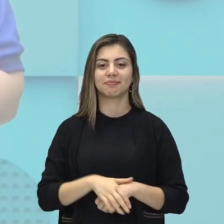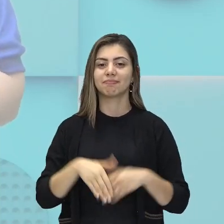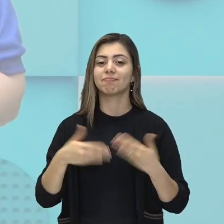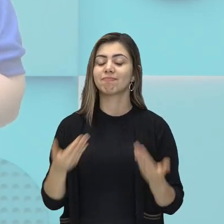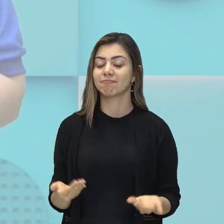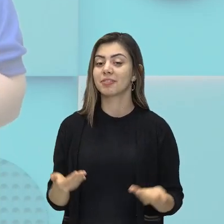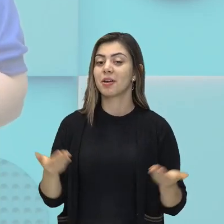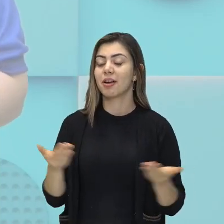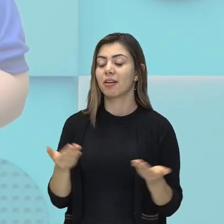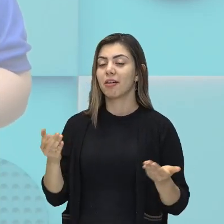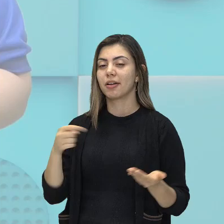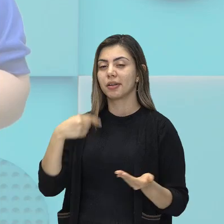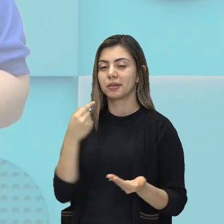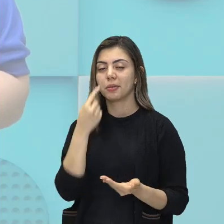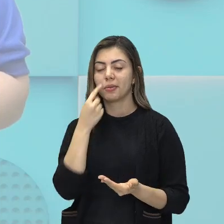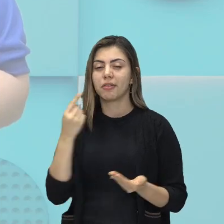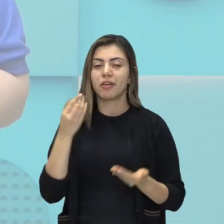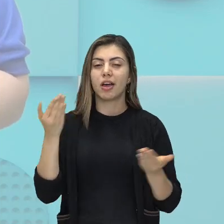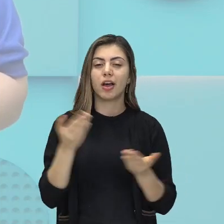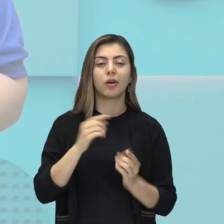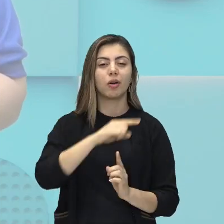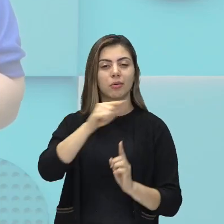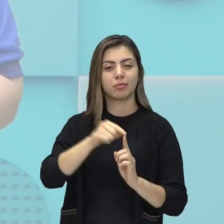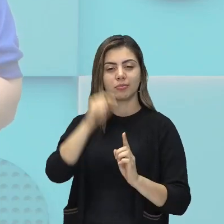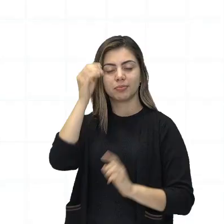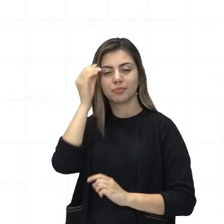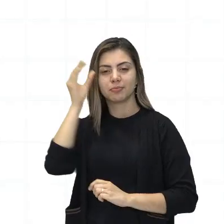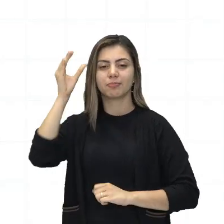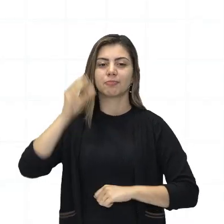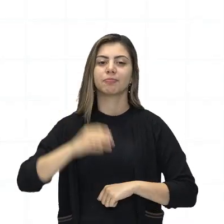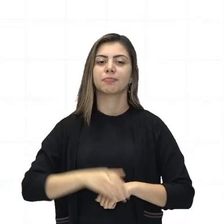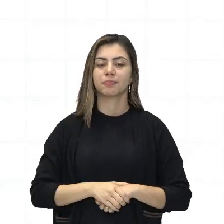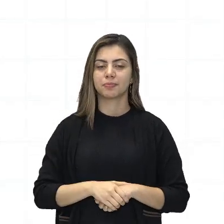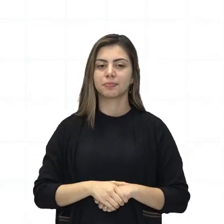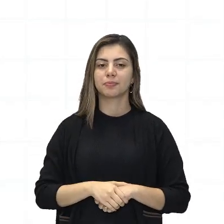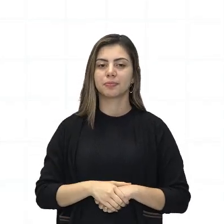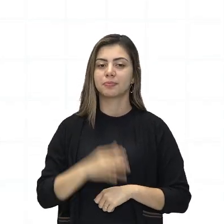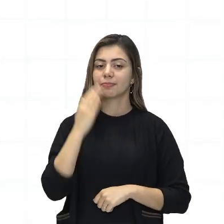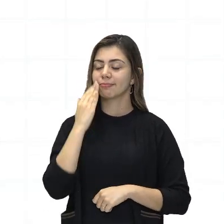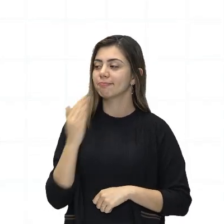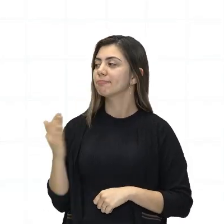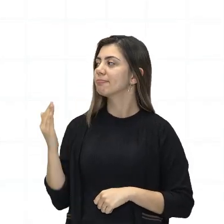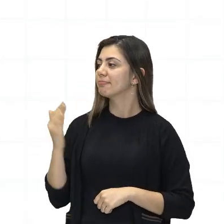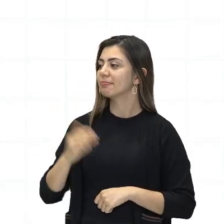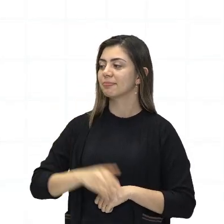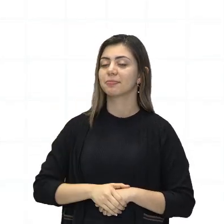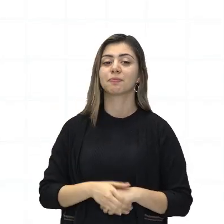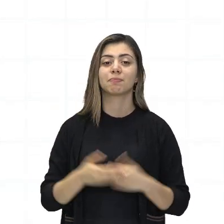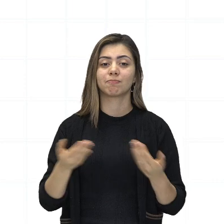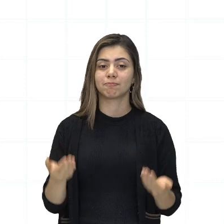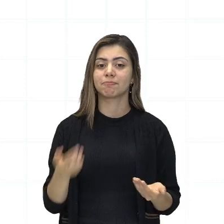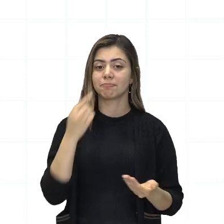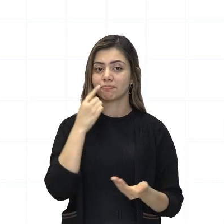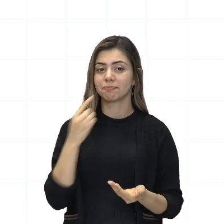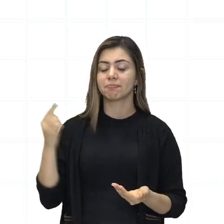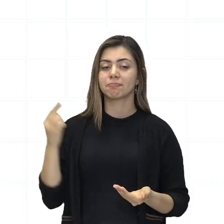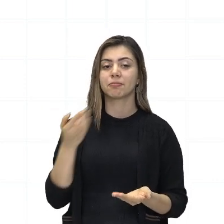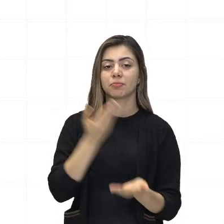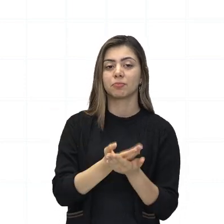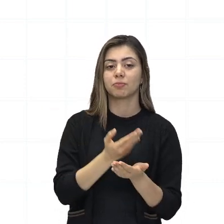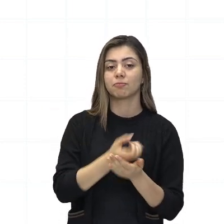E vamos conhecer o nosso objeto de conhecimento. Acompanhem.